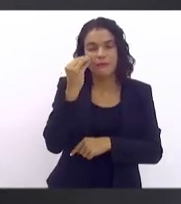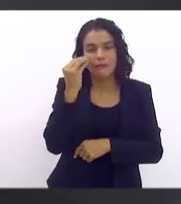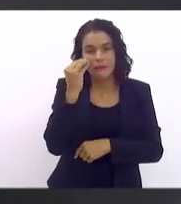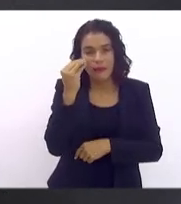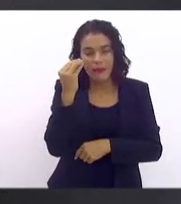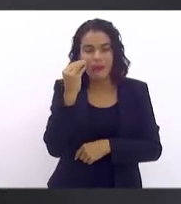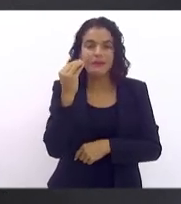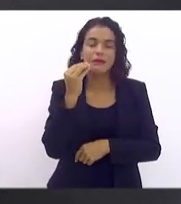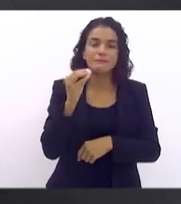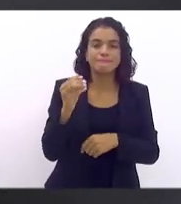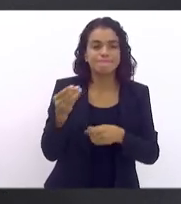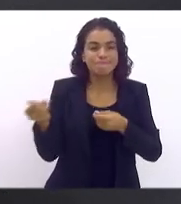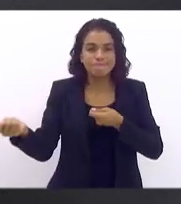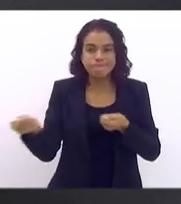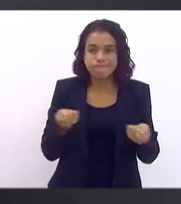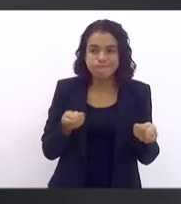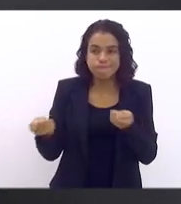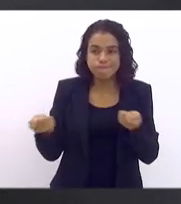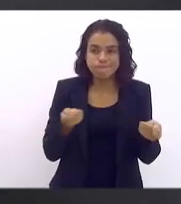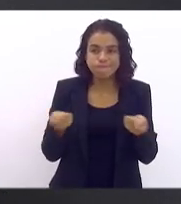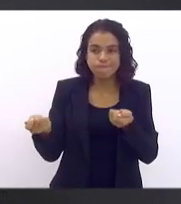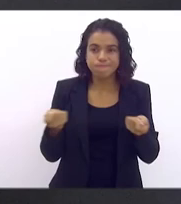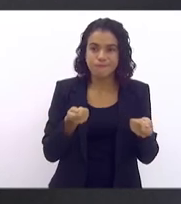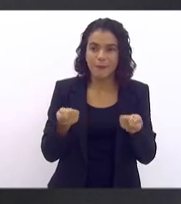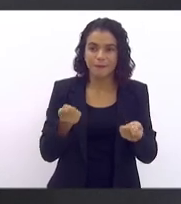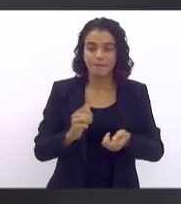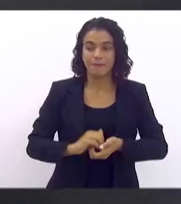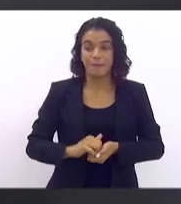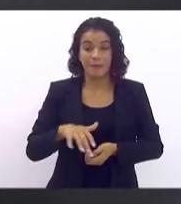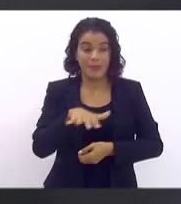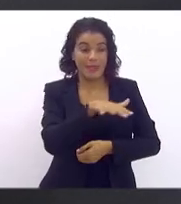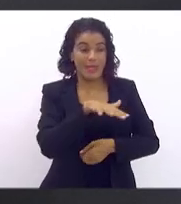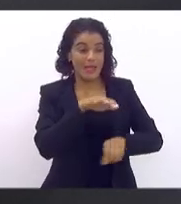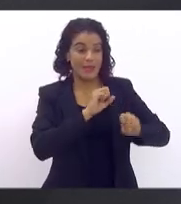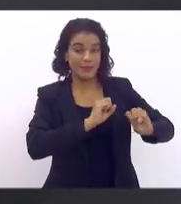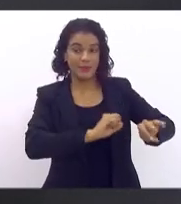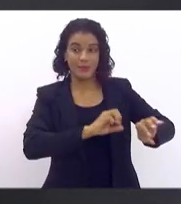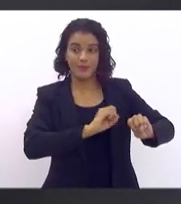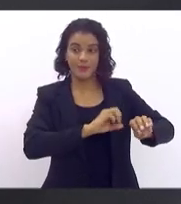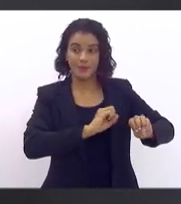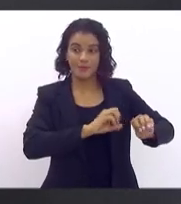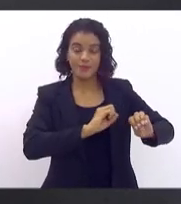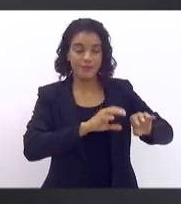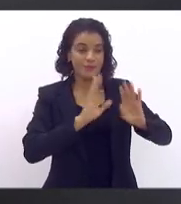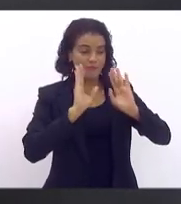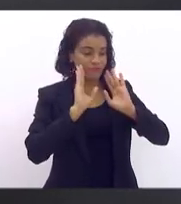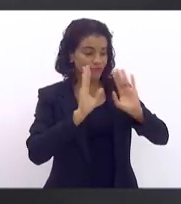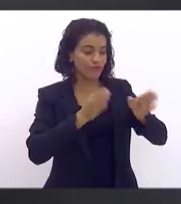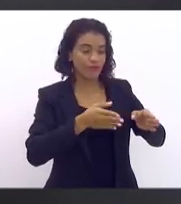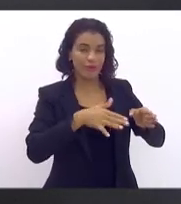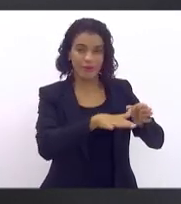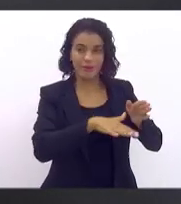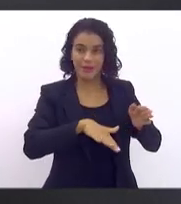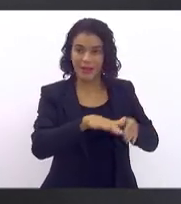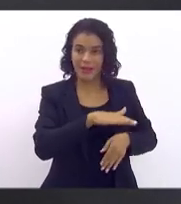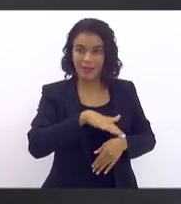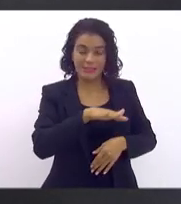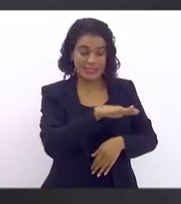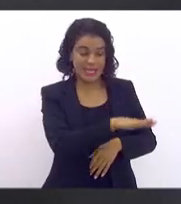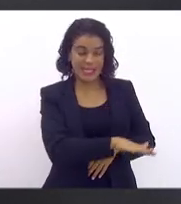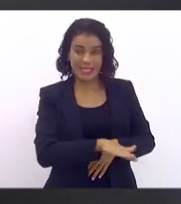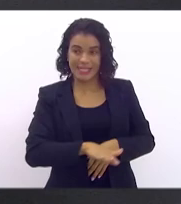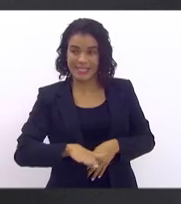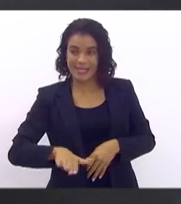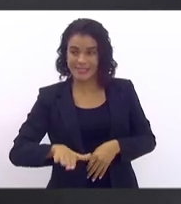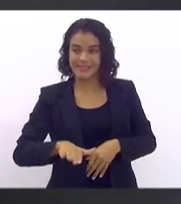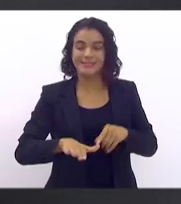essa intermediação do conflito. Na área da escola, se a gente focar ali na questão da criança,